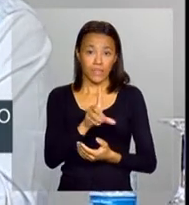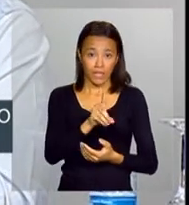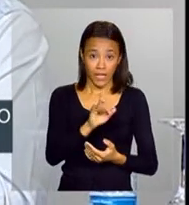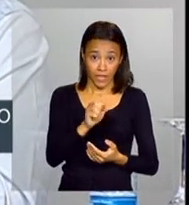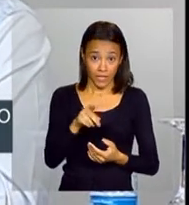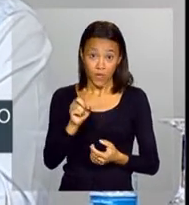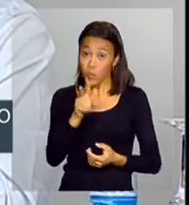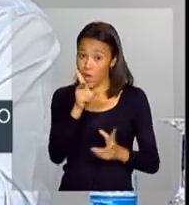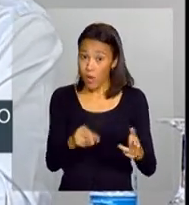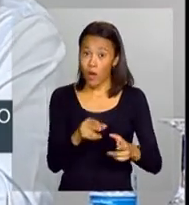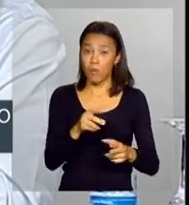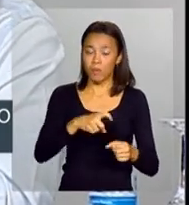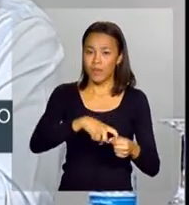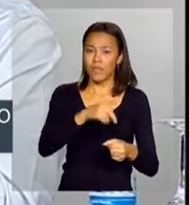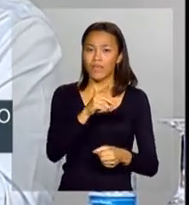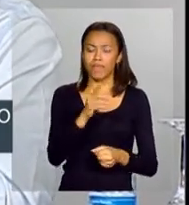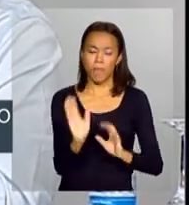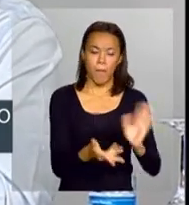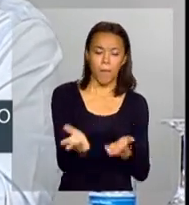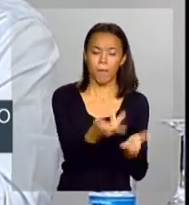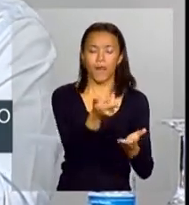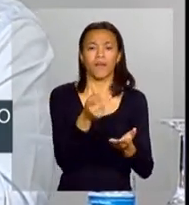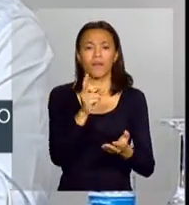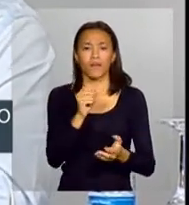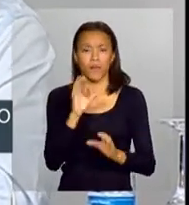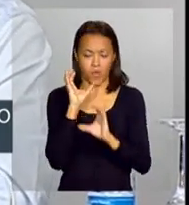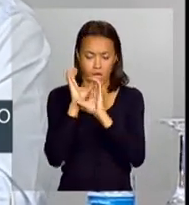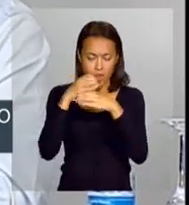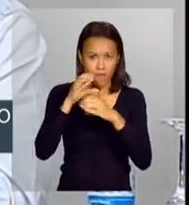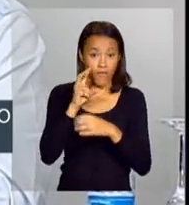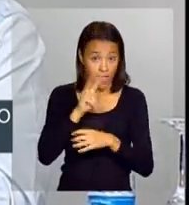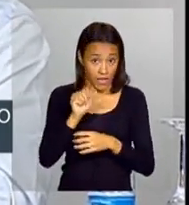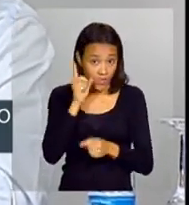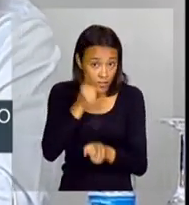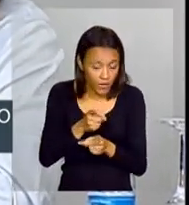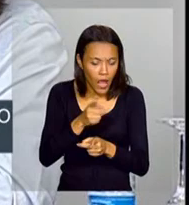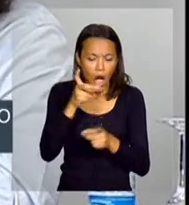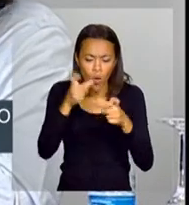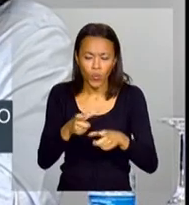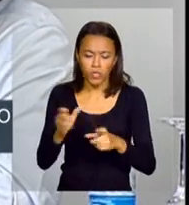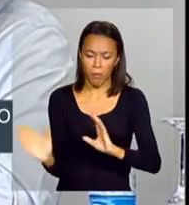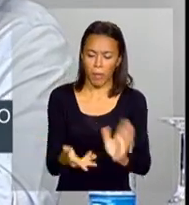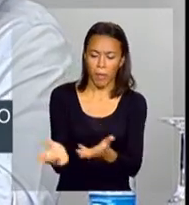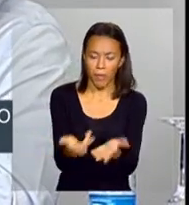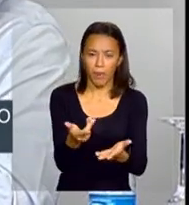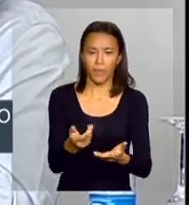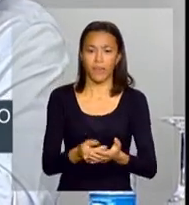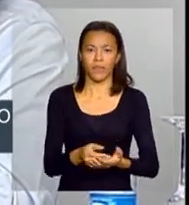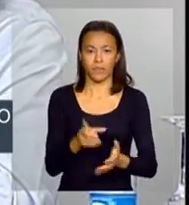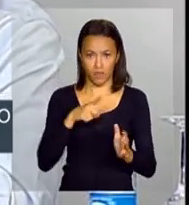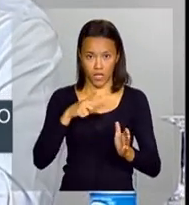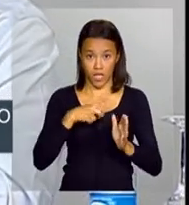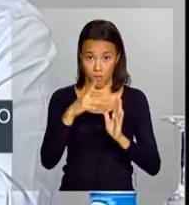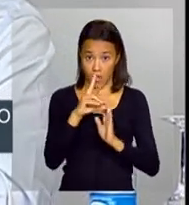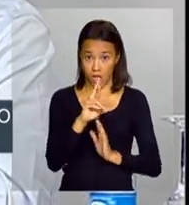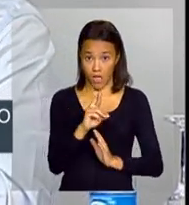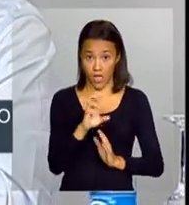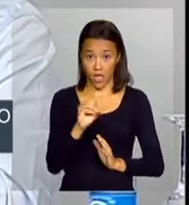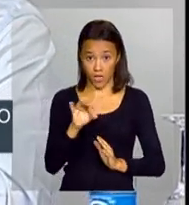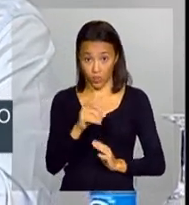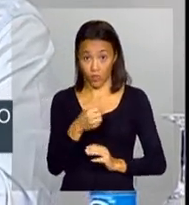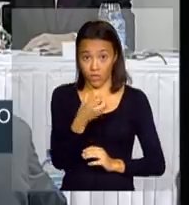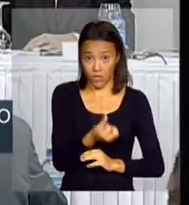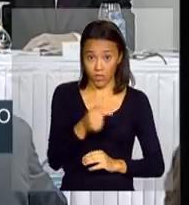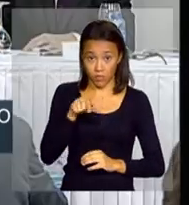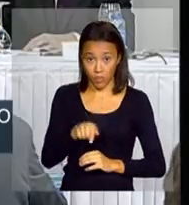a desmatamento. O PRODES é que vai identificar o que, que é, de fato, desmatamento, inclusive na resolução mais detalhada, que é